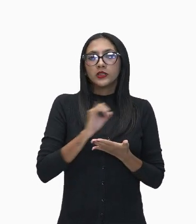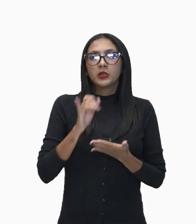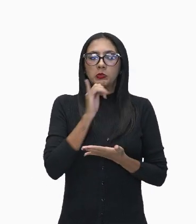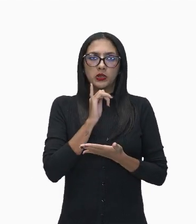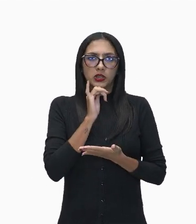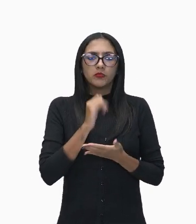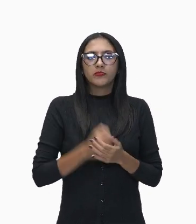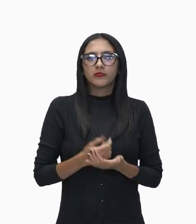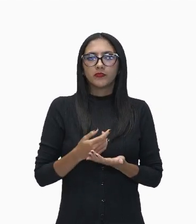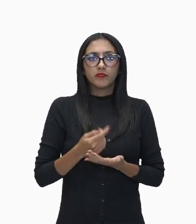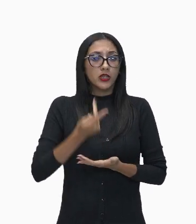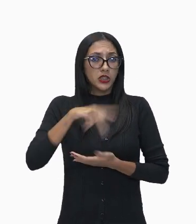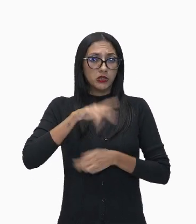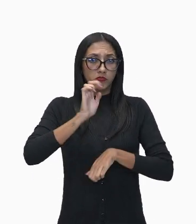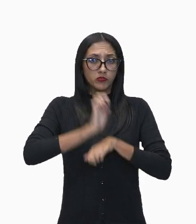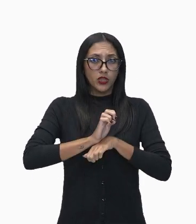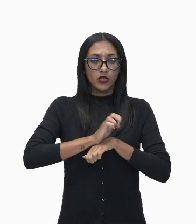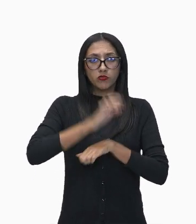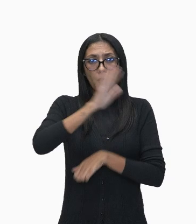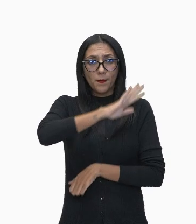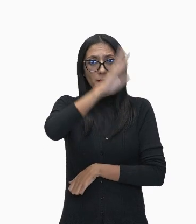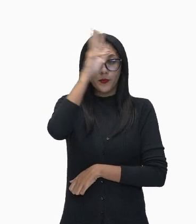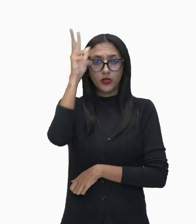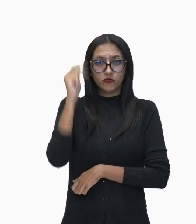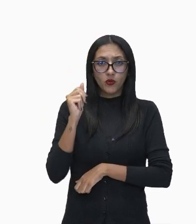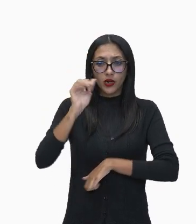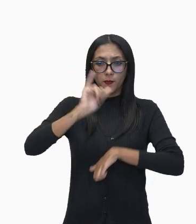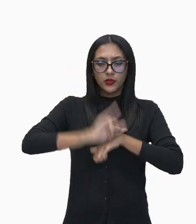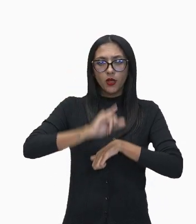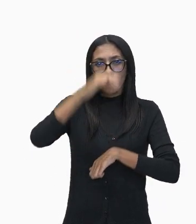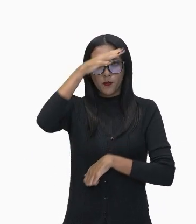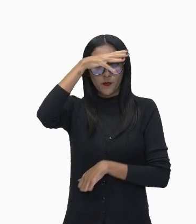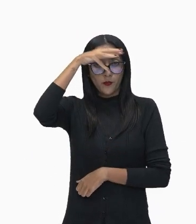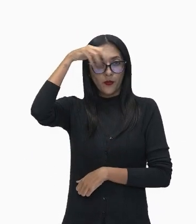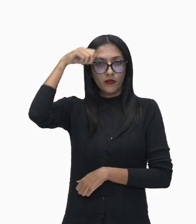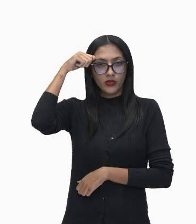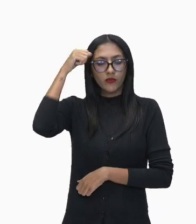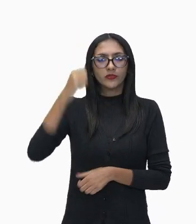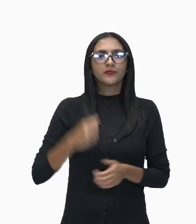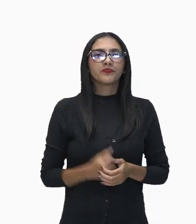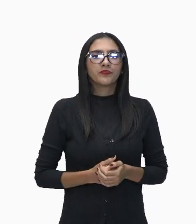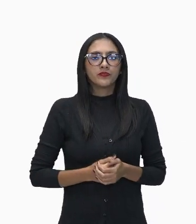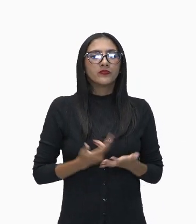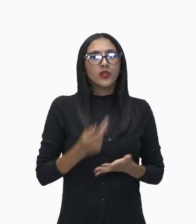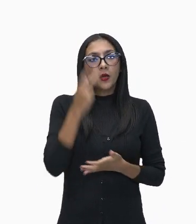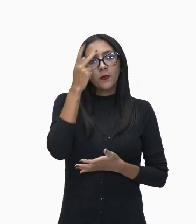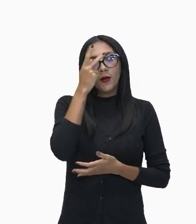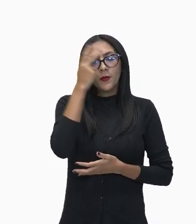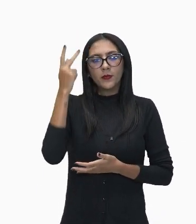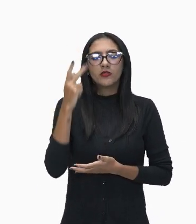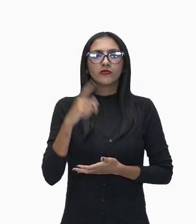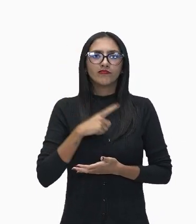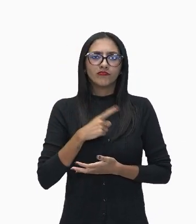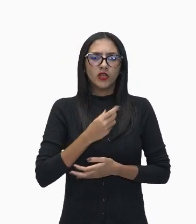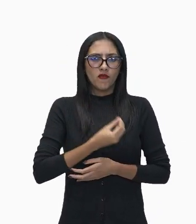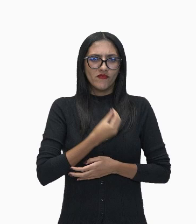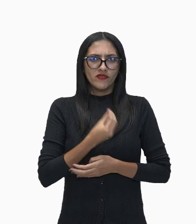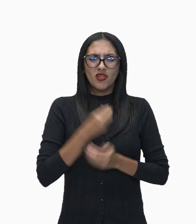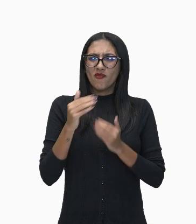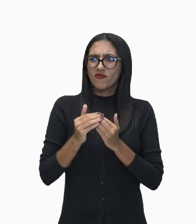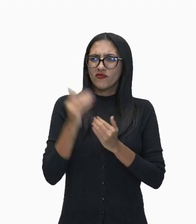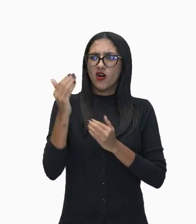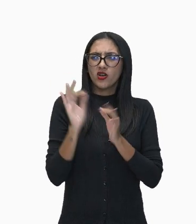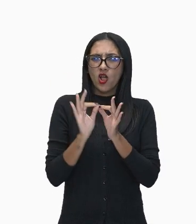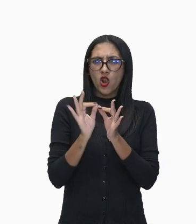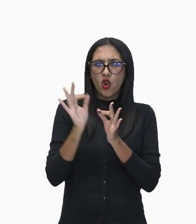com o exemplo aqui de Manaus, no estado do Amazonas, obviamente que uma pessoa que está numa cidade bem distante daqui,